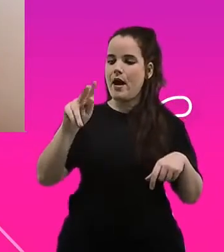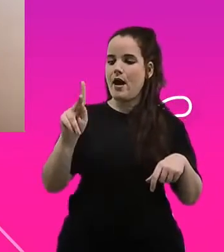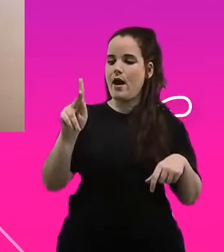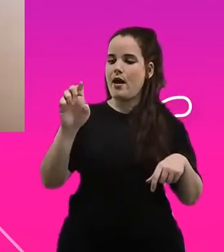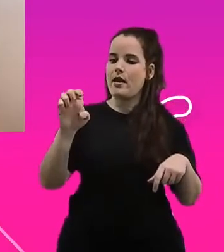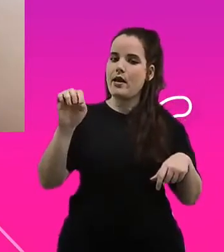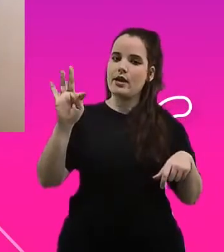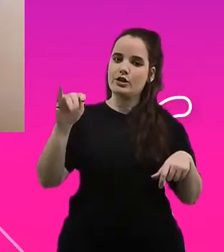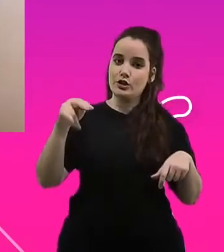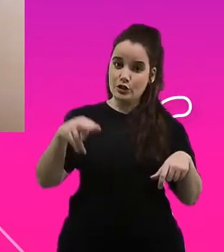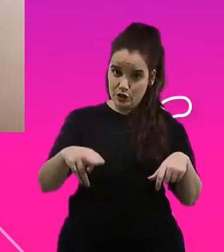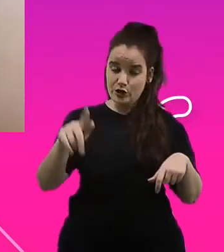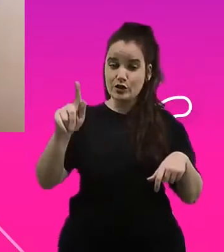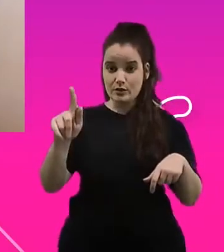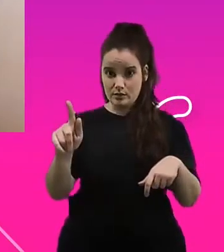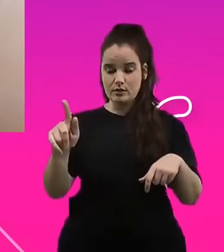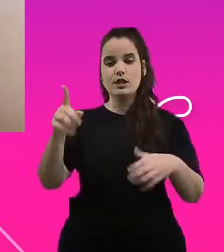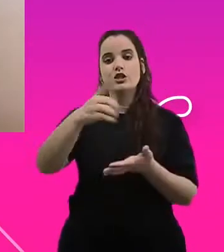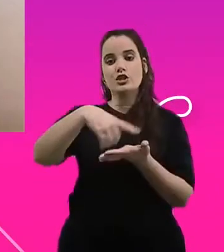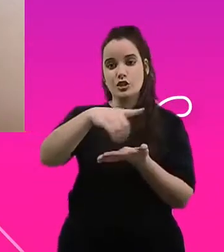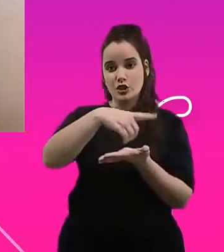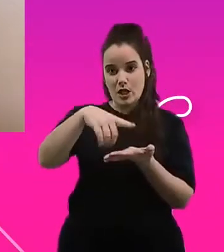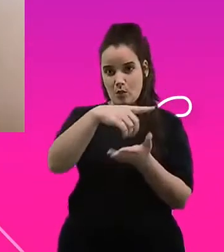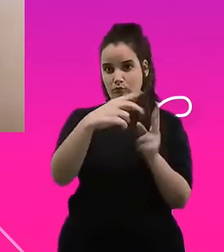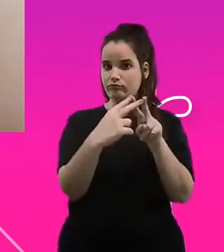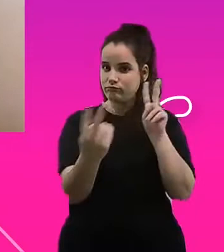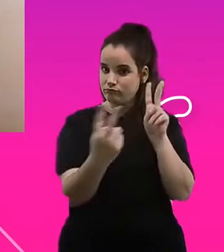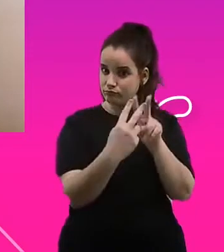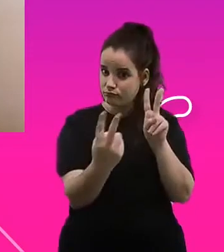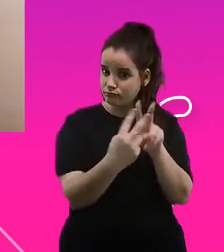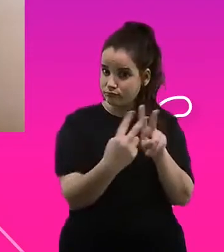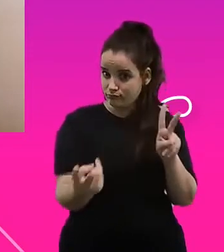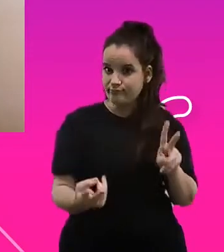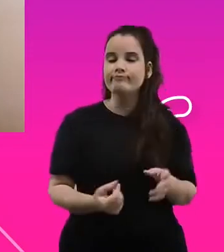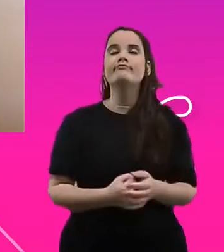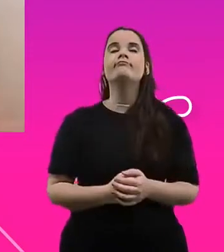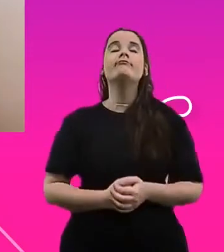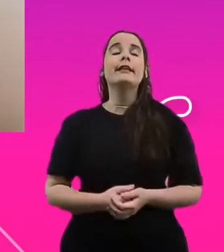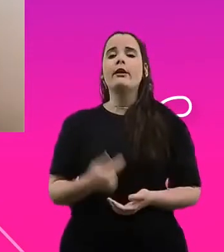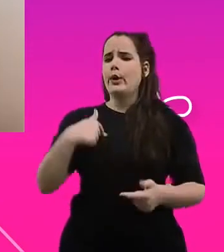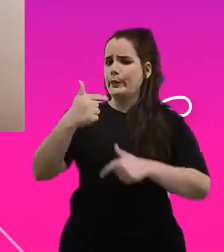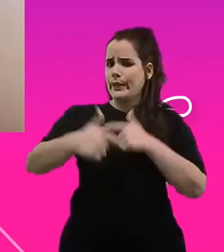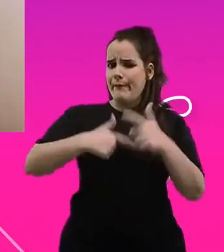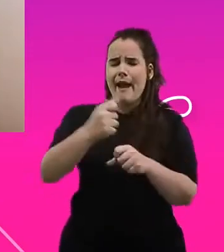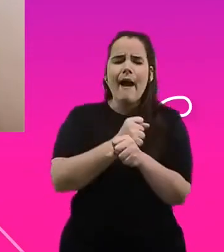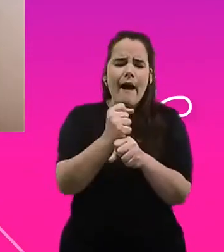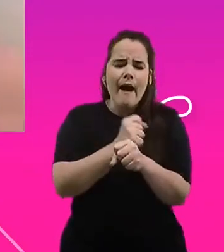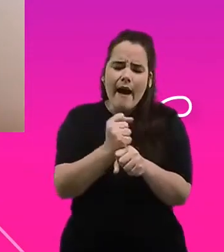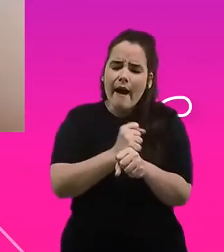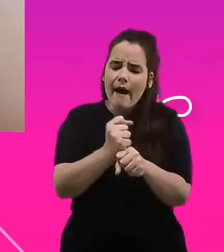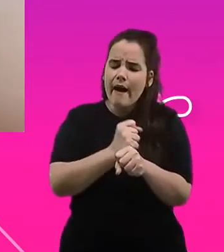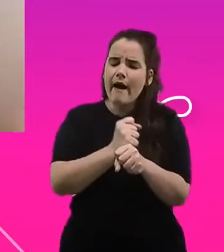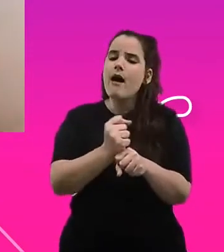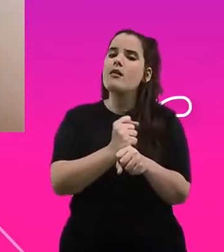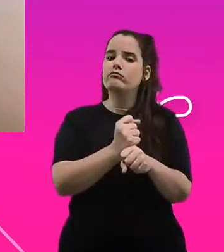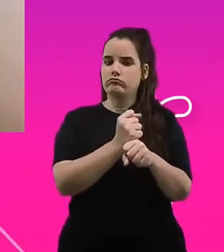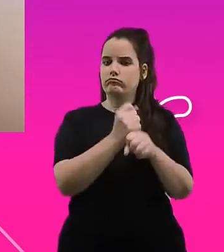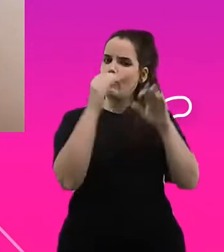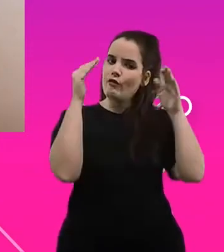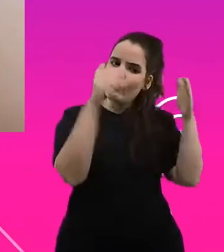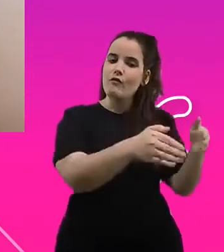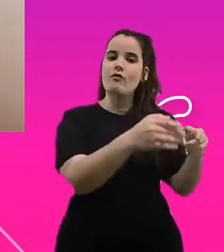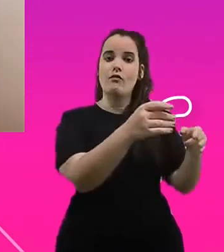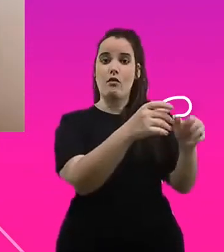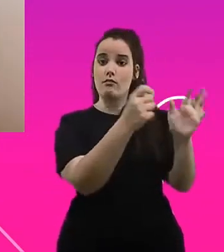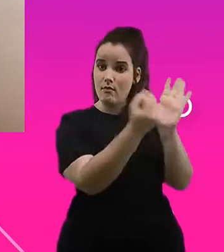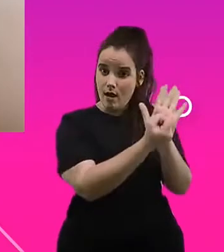conteúdo, da internet, das redes sociais, e trabalhei durante muito tempo fazendo isso para as marcas e no início do ano, né, joguei essa